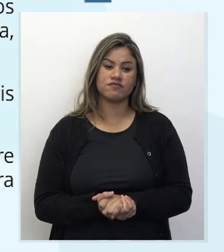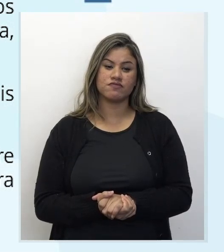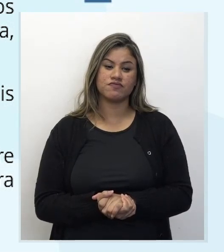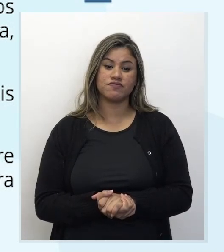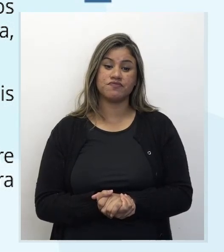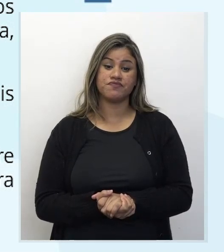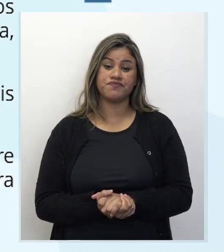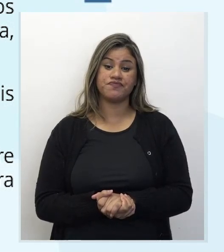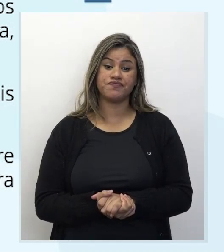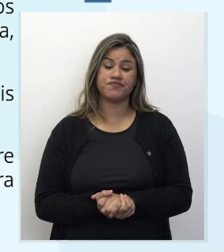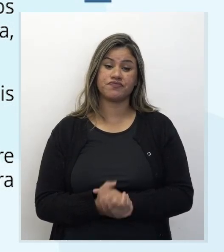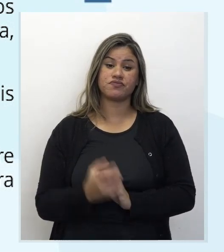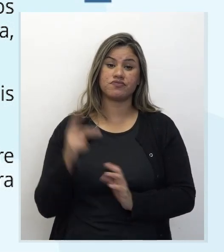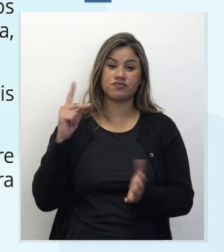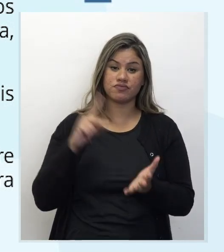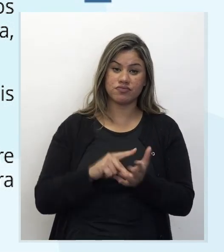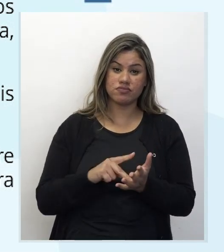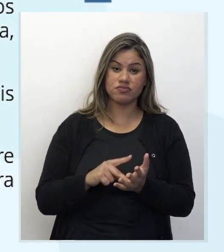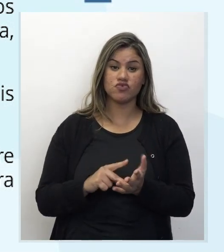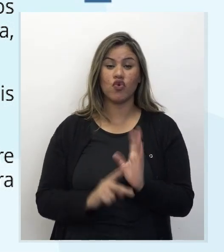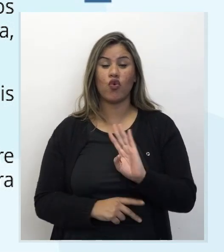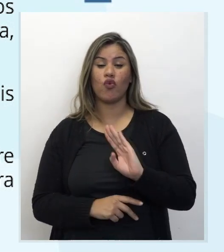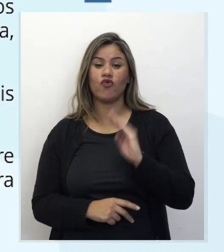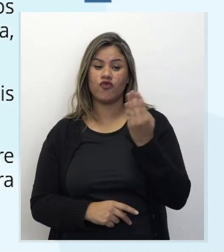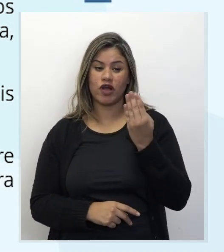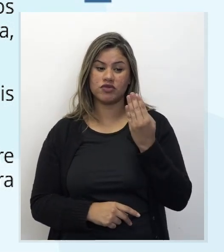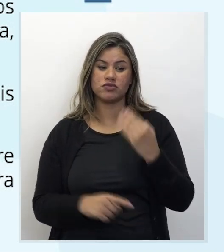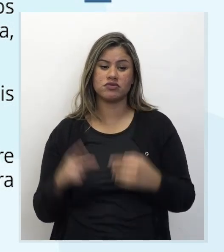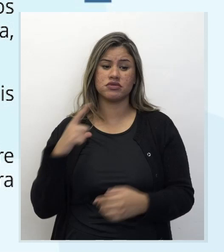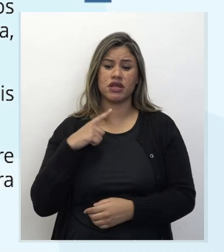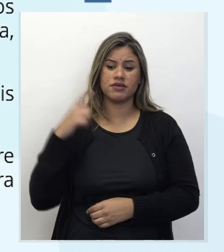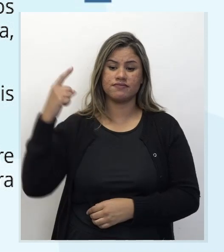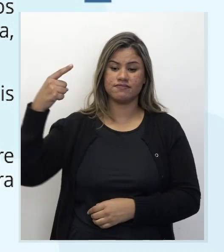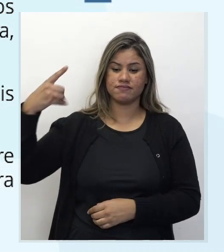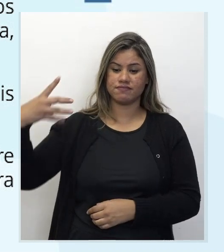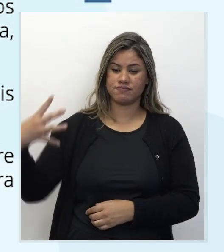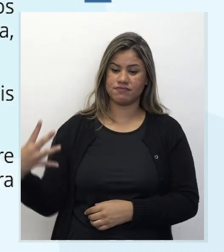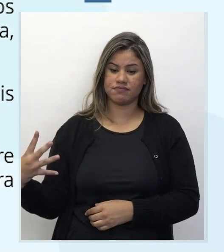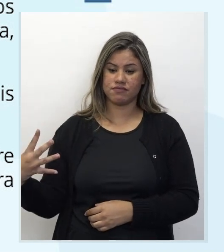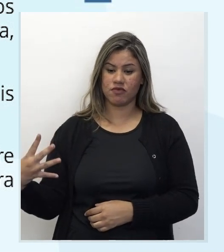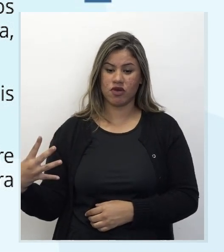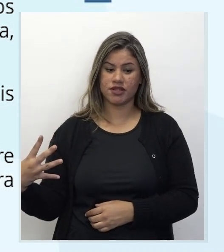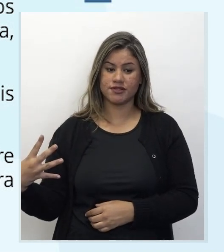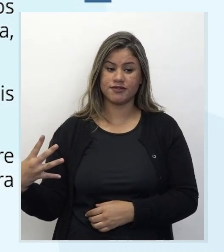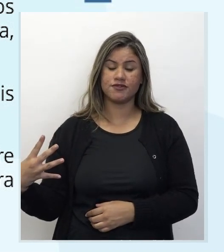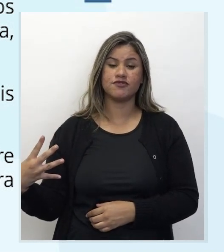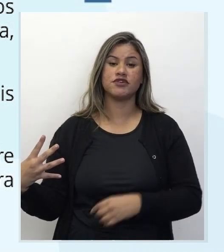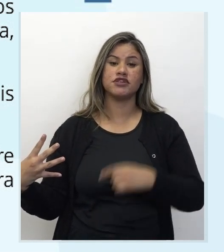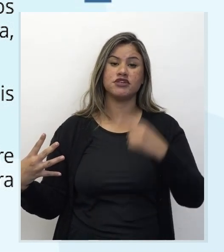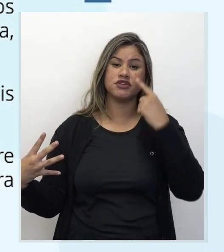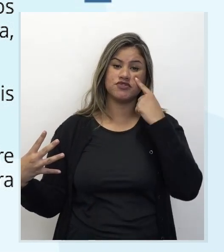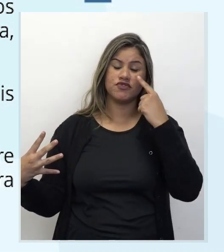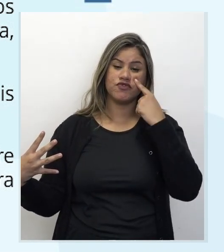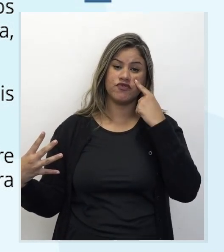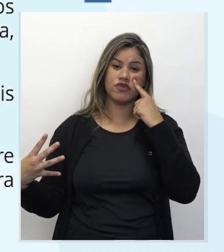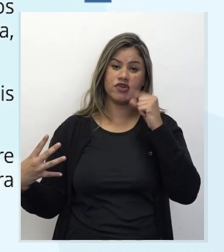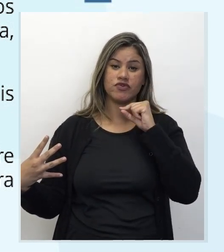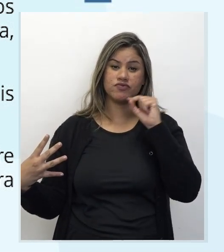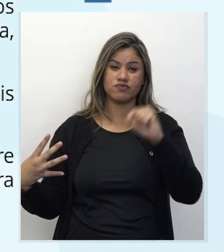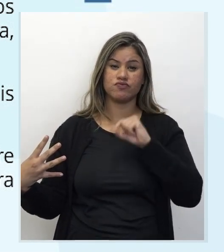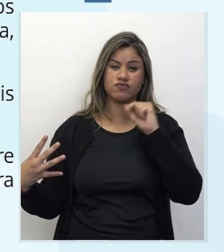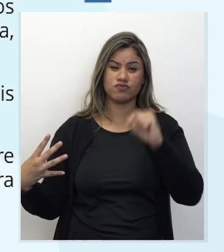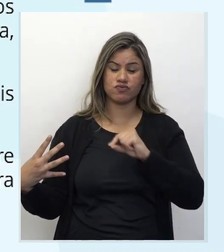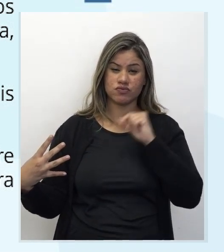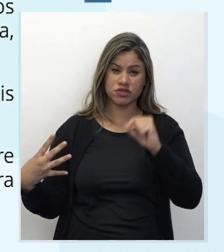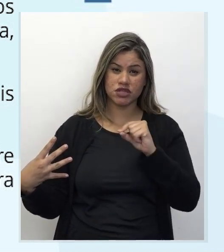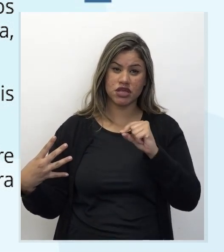Exercício de verdadeiro ou falso. Nós temos 4 afirmações aí, tá? Para a gente retomar um pouquinho que nós já discutimos